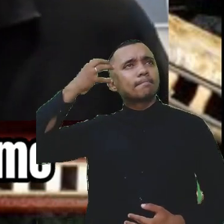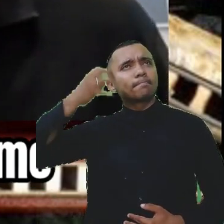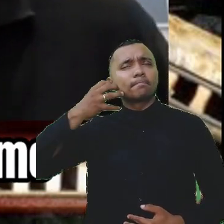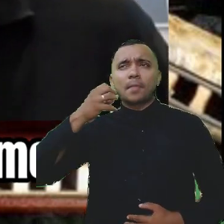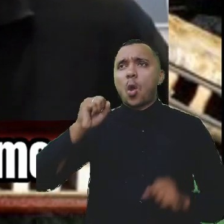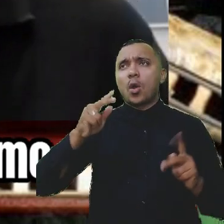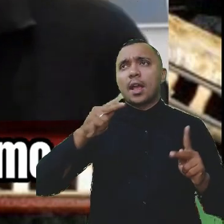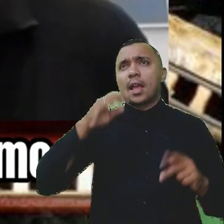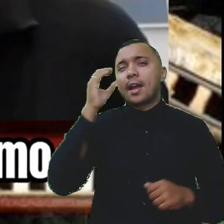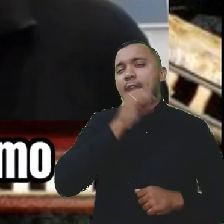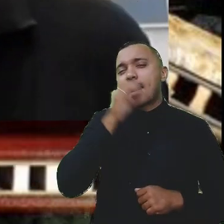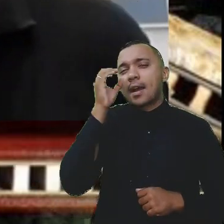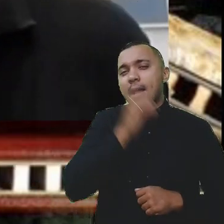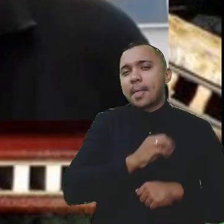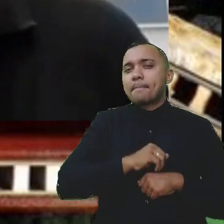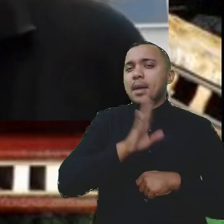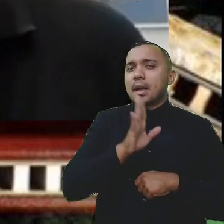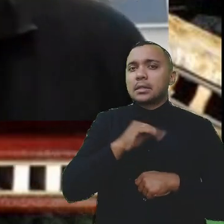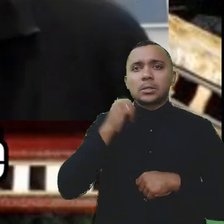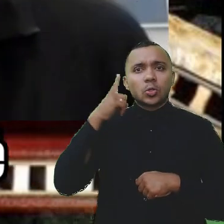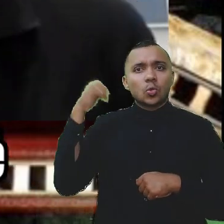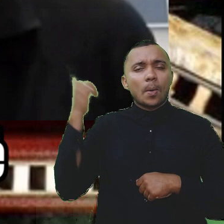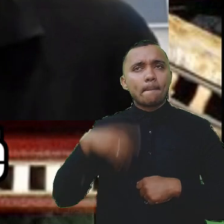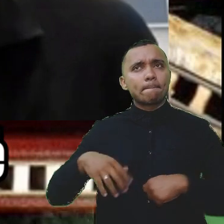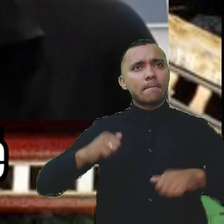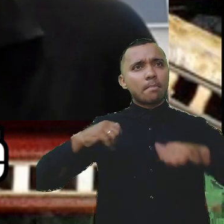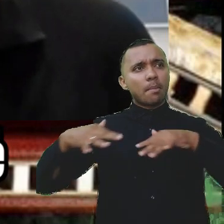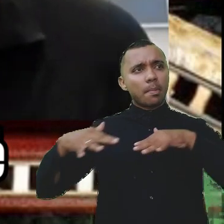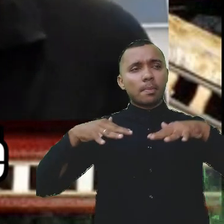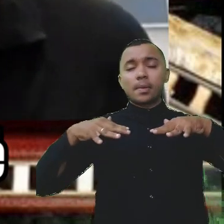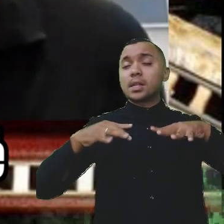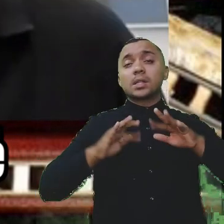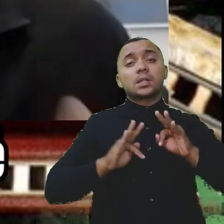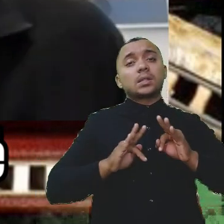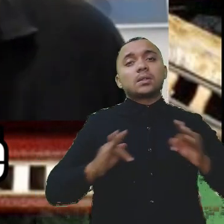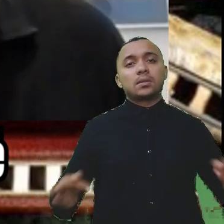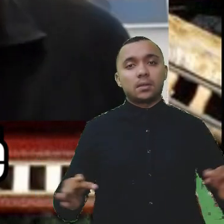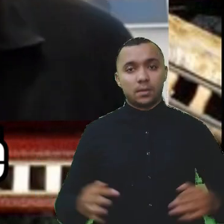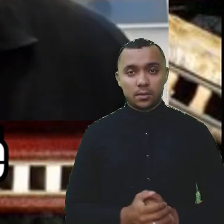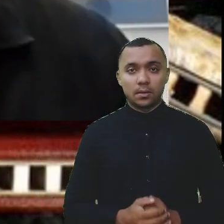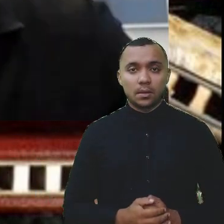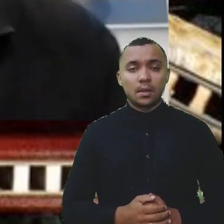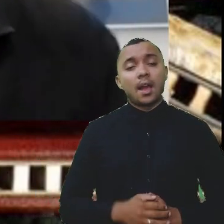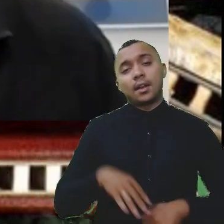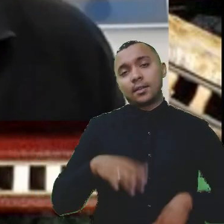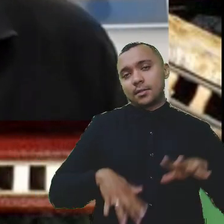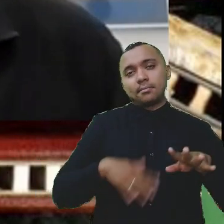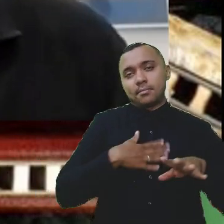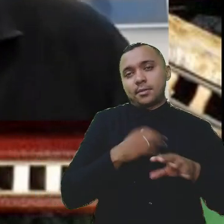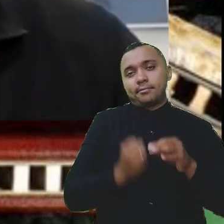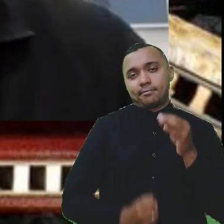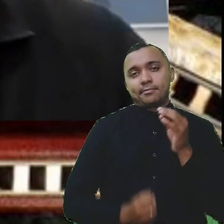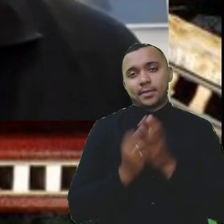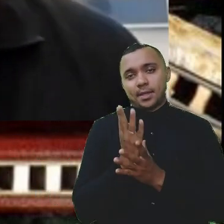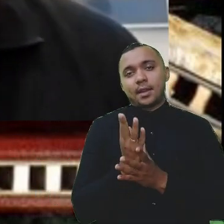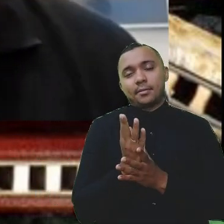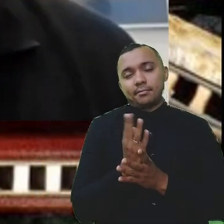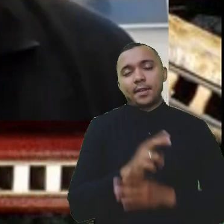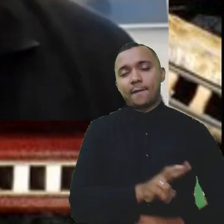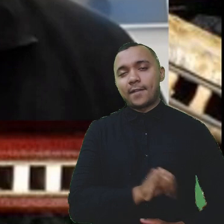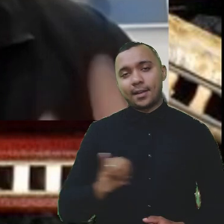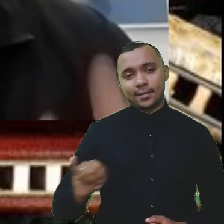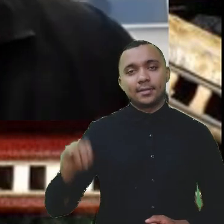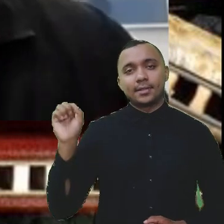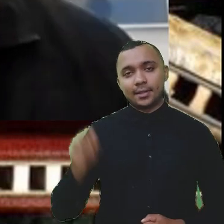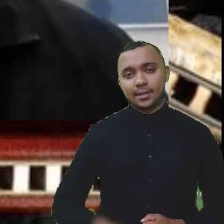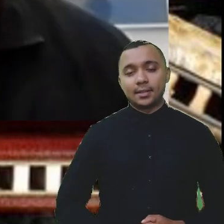acelerada, para que haja um pouquinho mais de ritmo, e só. E não vou sair improvisando, né? Fazendo 3 coras de improviso.